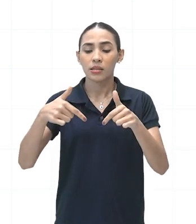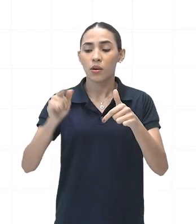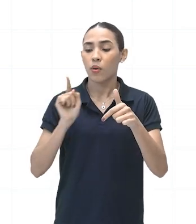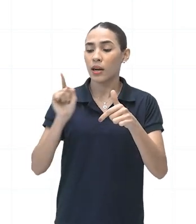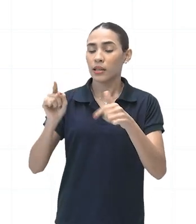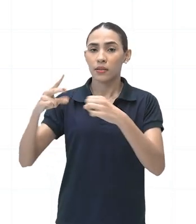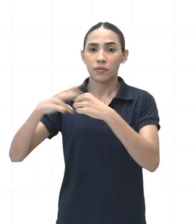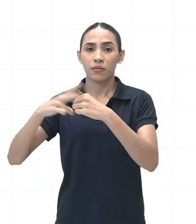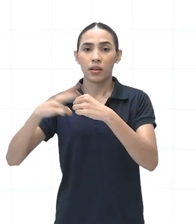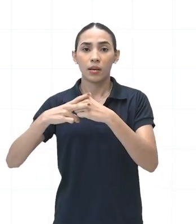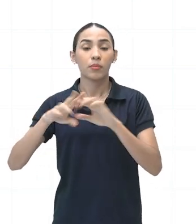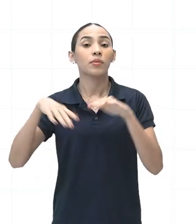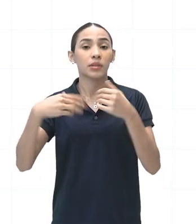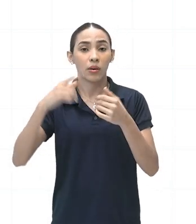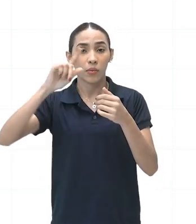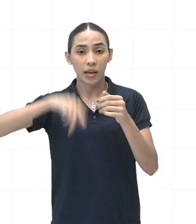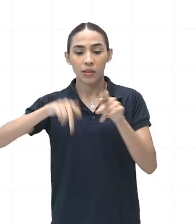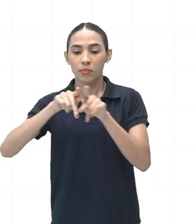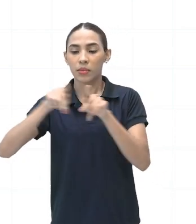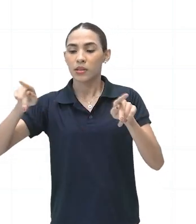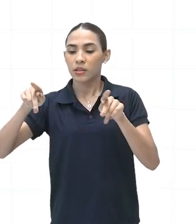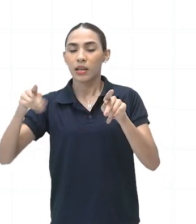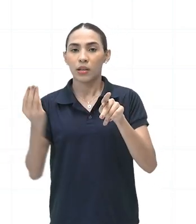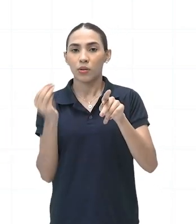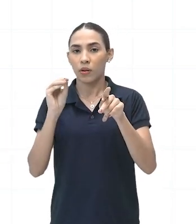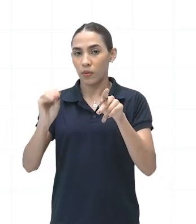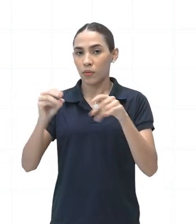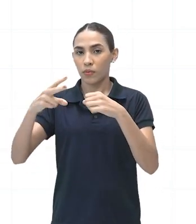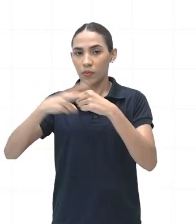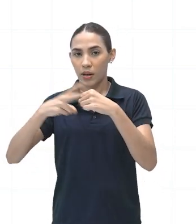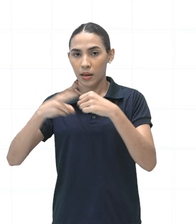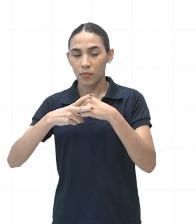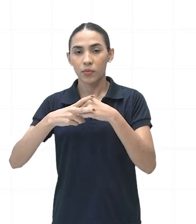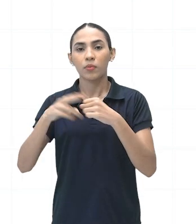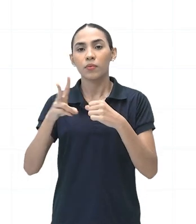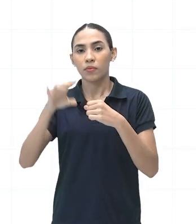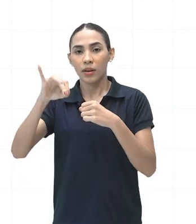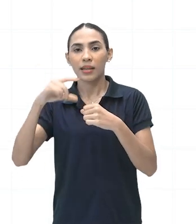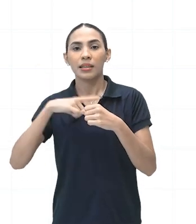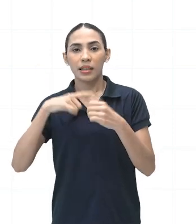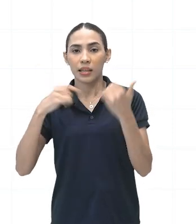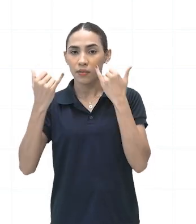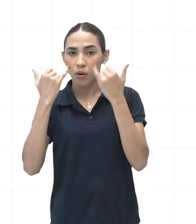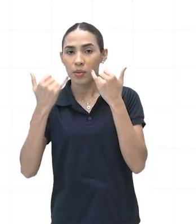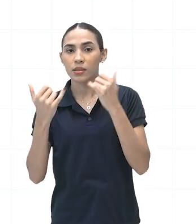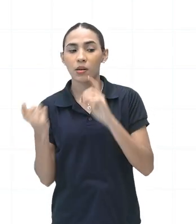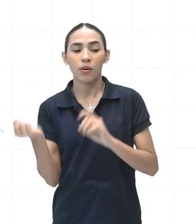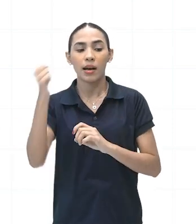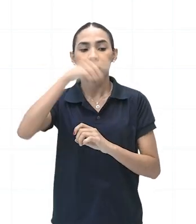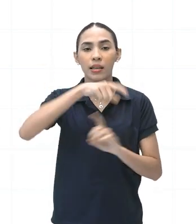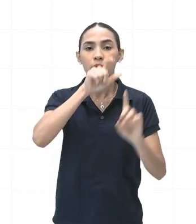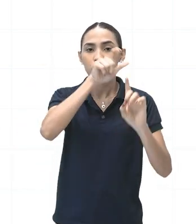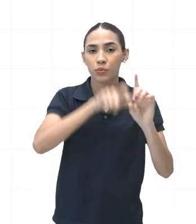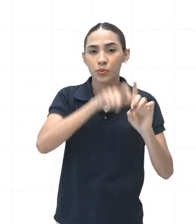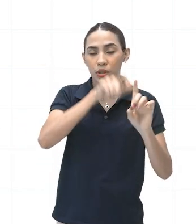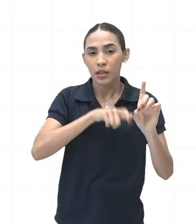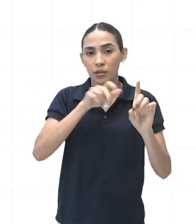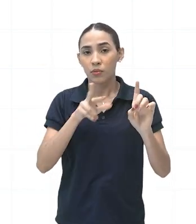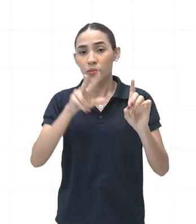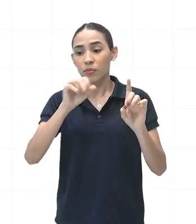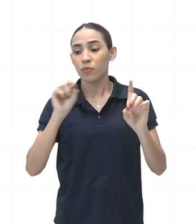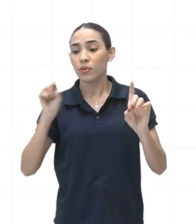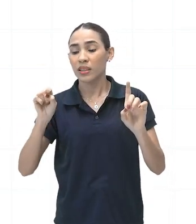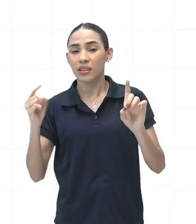verbal. Então, é no meu predicado que vai ficar o verbo, o meu predicado vai trazer informações sobre o sujeito, vai se referir